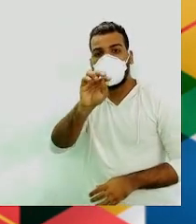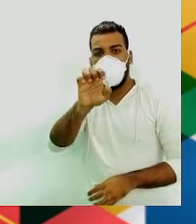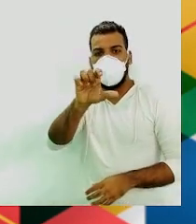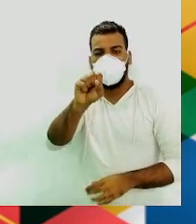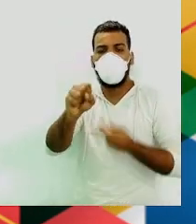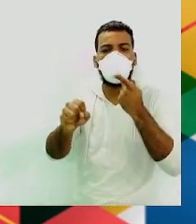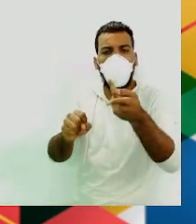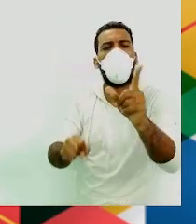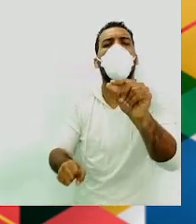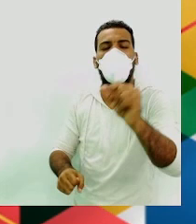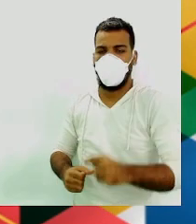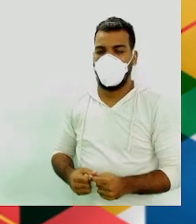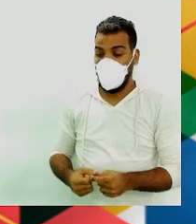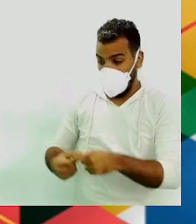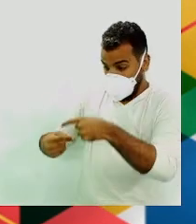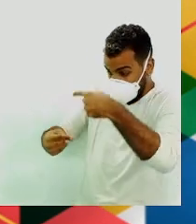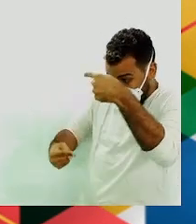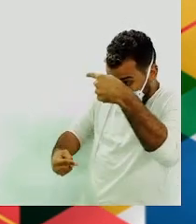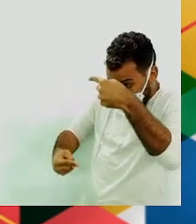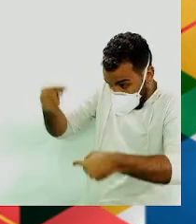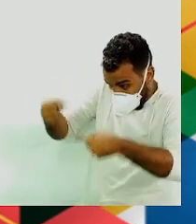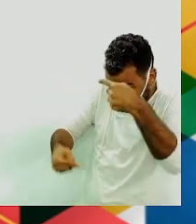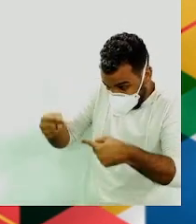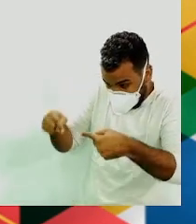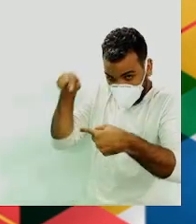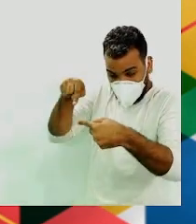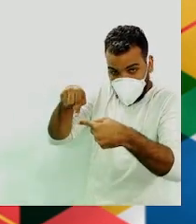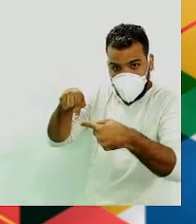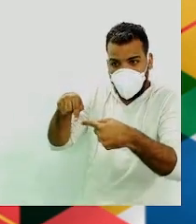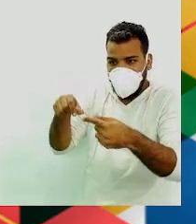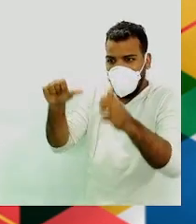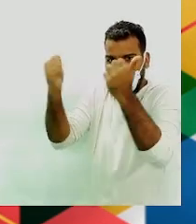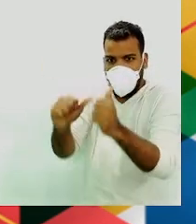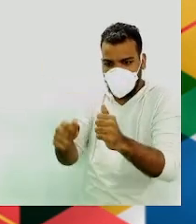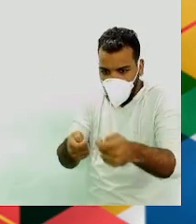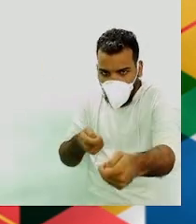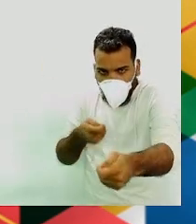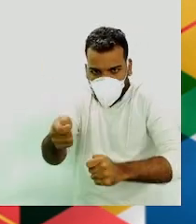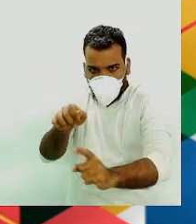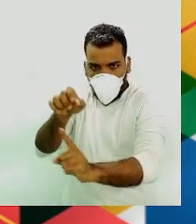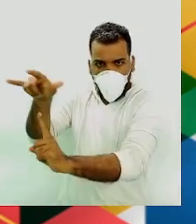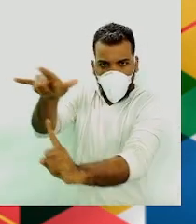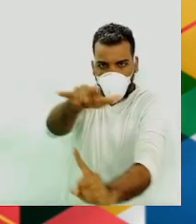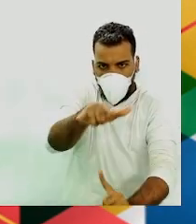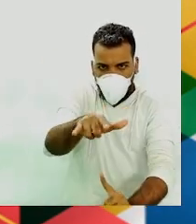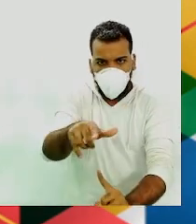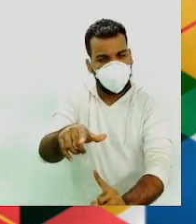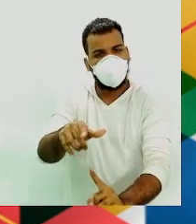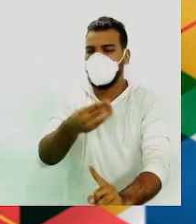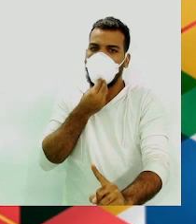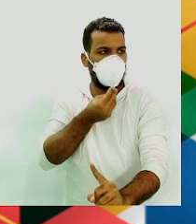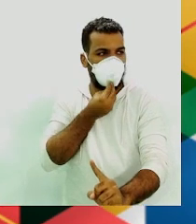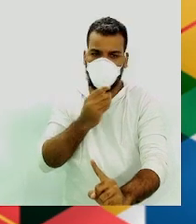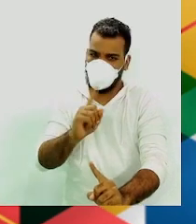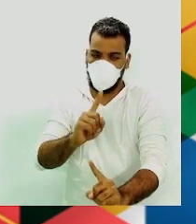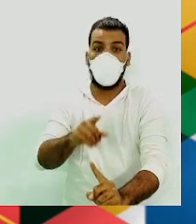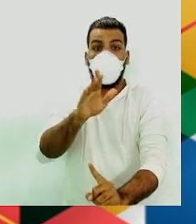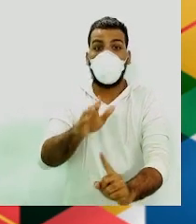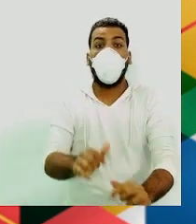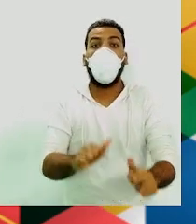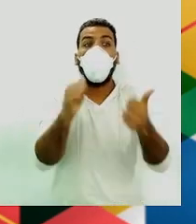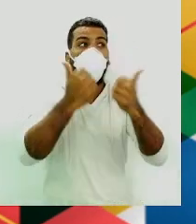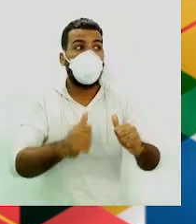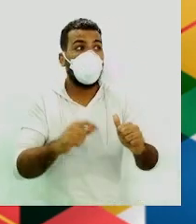a política não deveria ser a arte do domínio, a arte de dominar, mas sim a arte